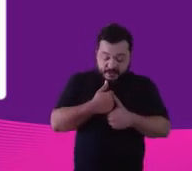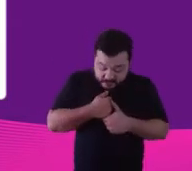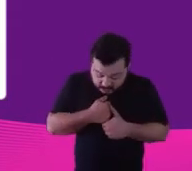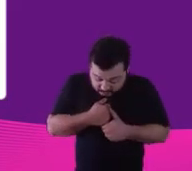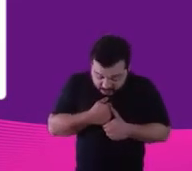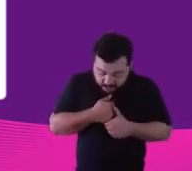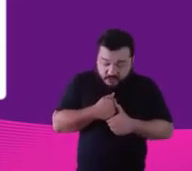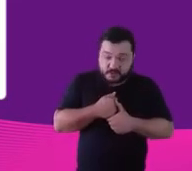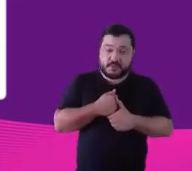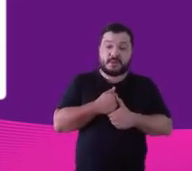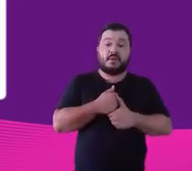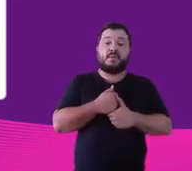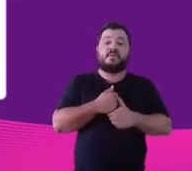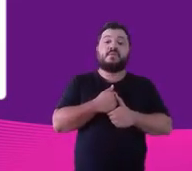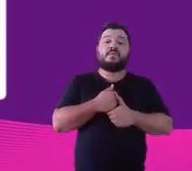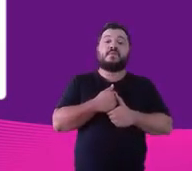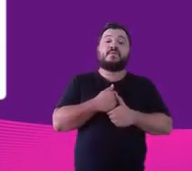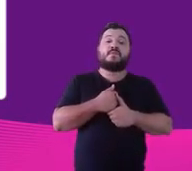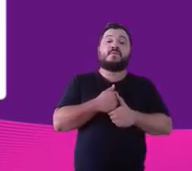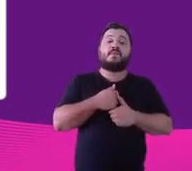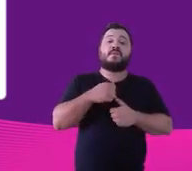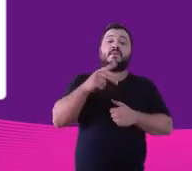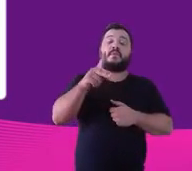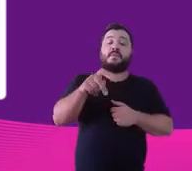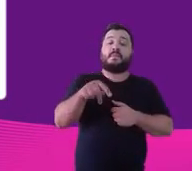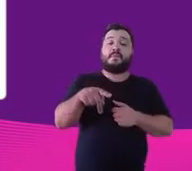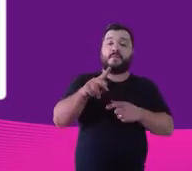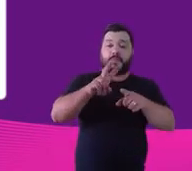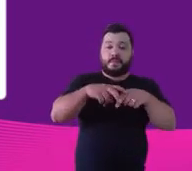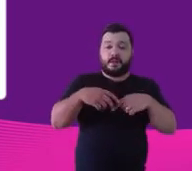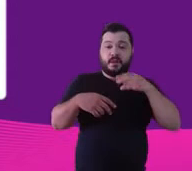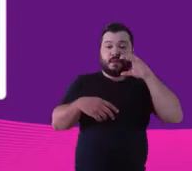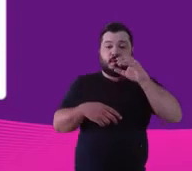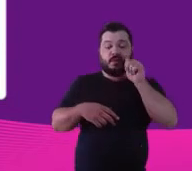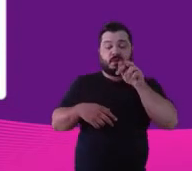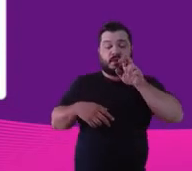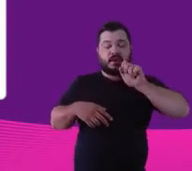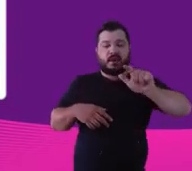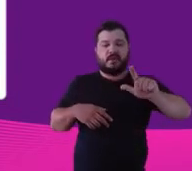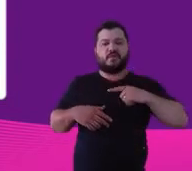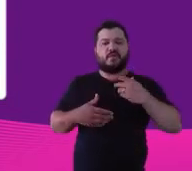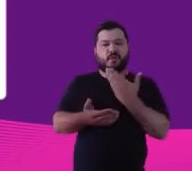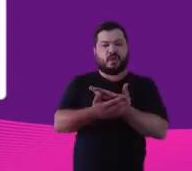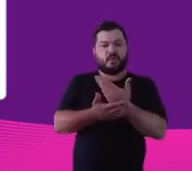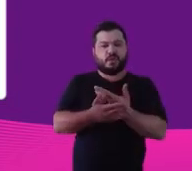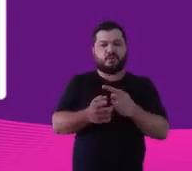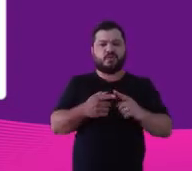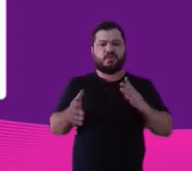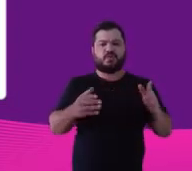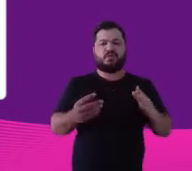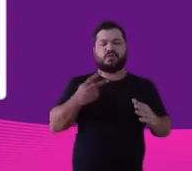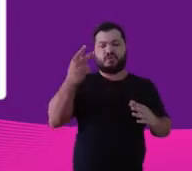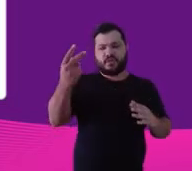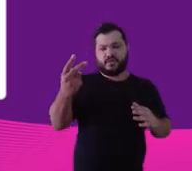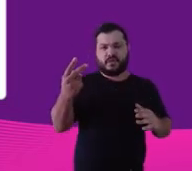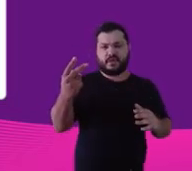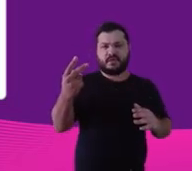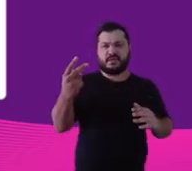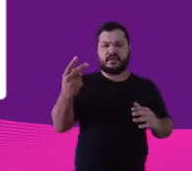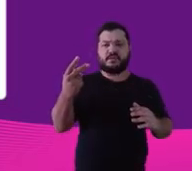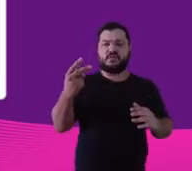do Gelo Era pelo carfilzomib esses fase Grosso nossos colegas